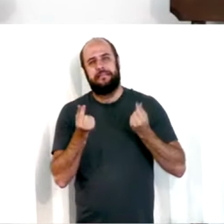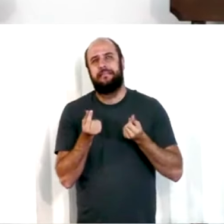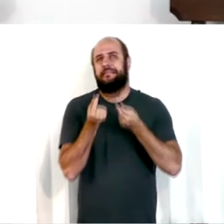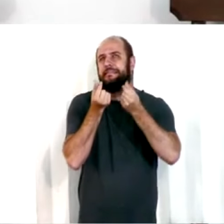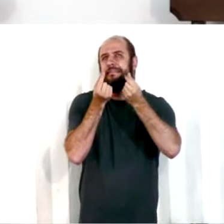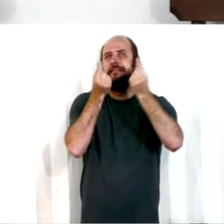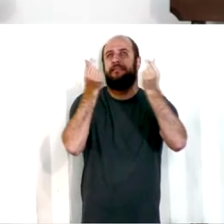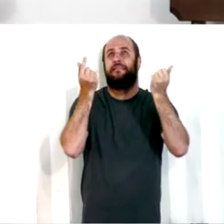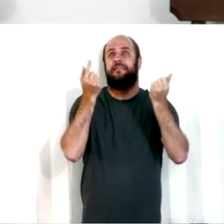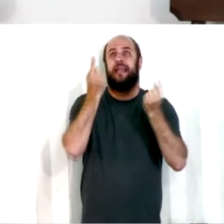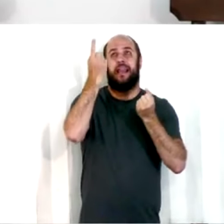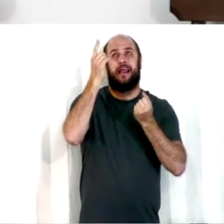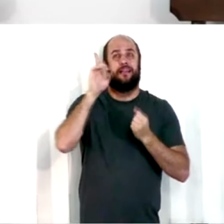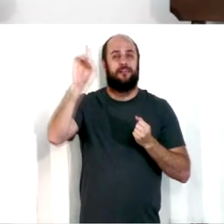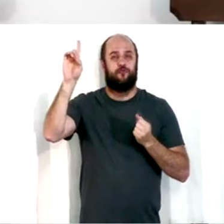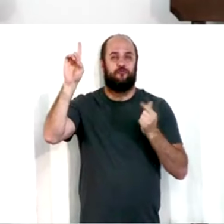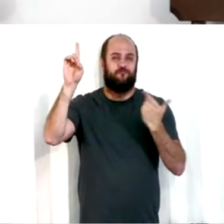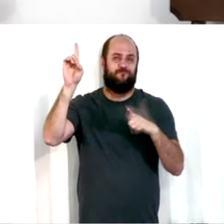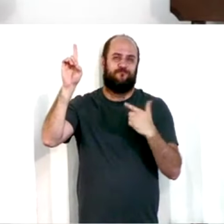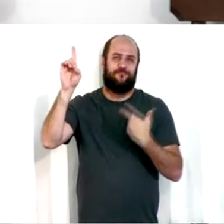com Deus.